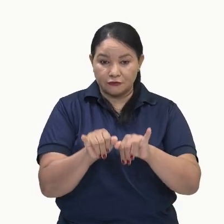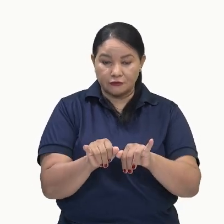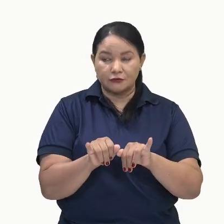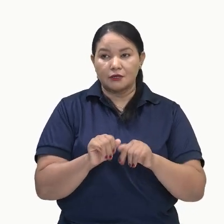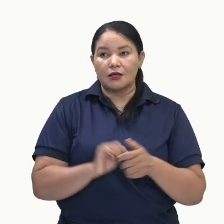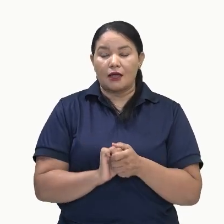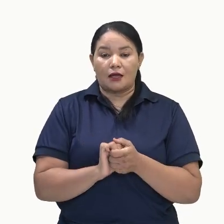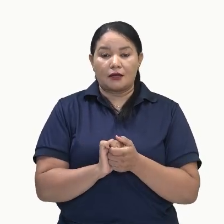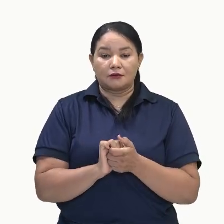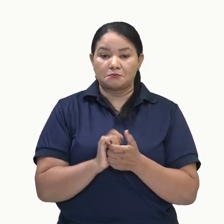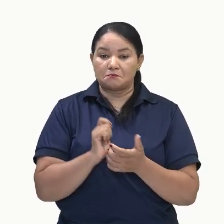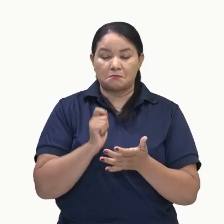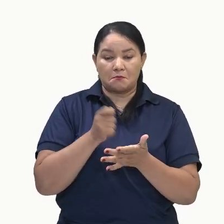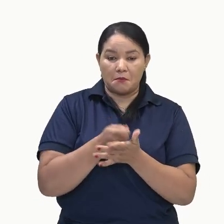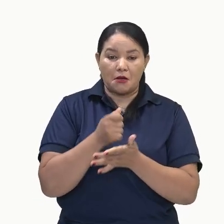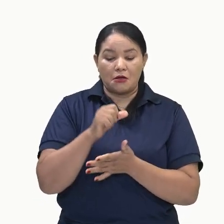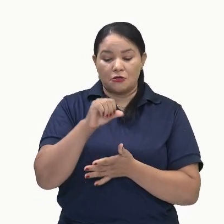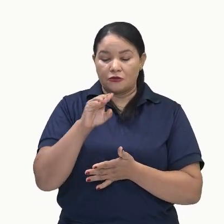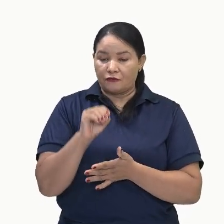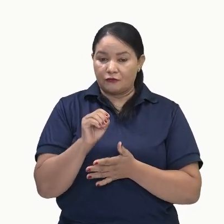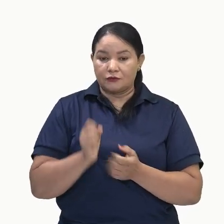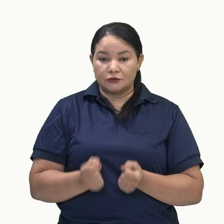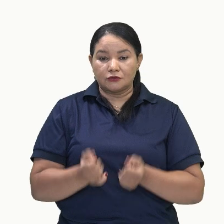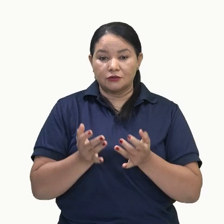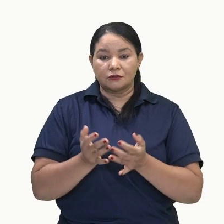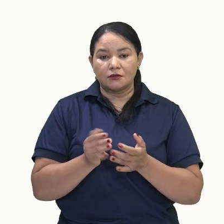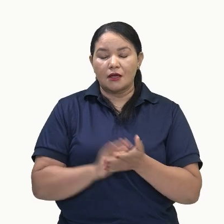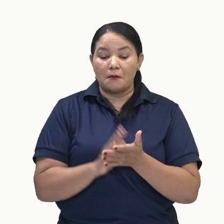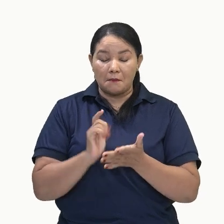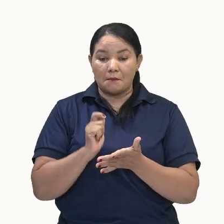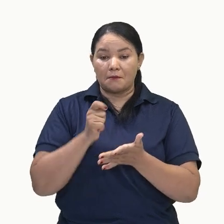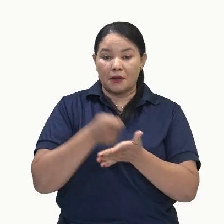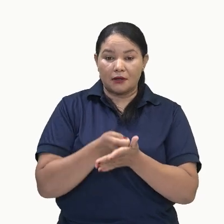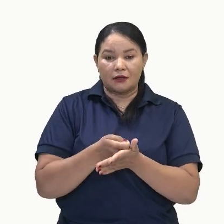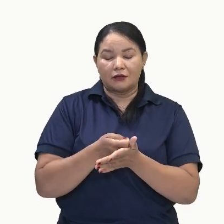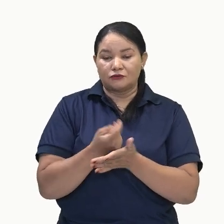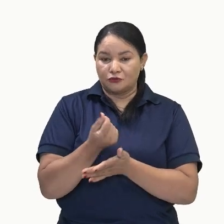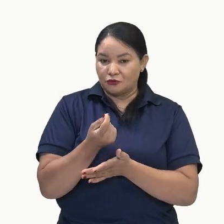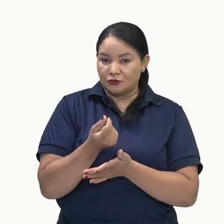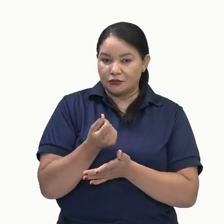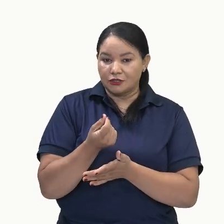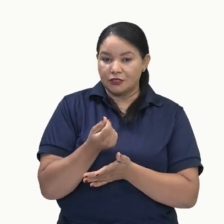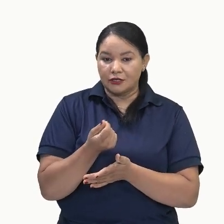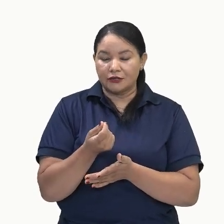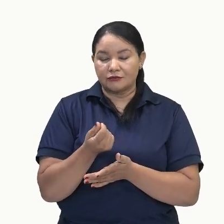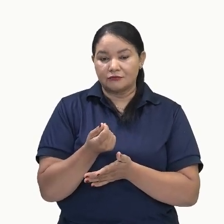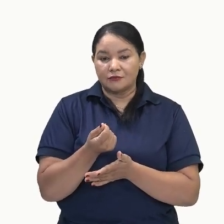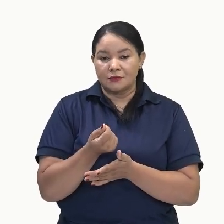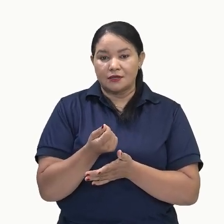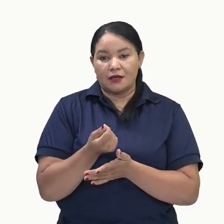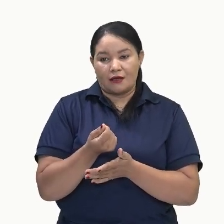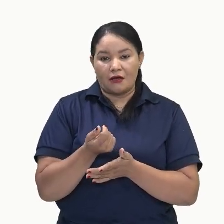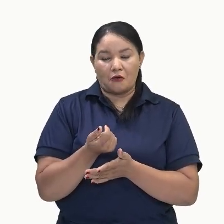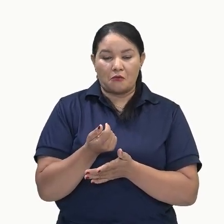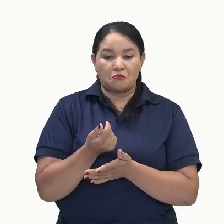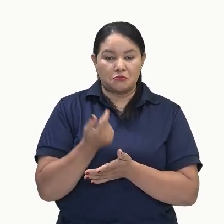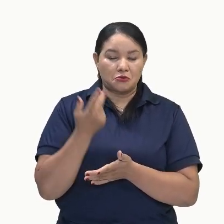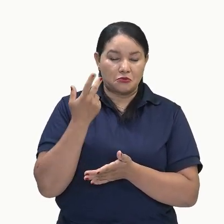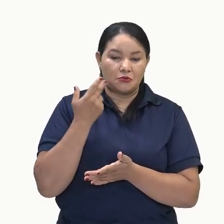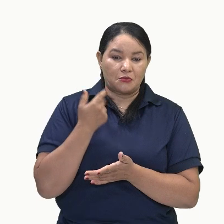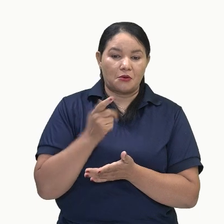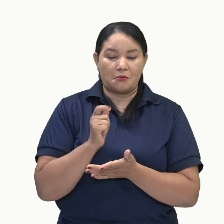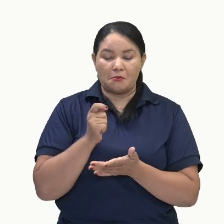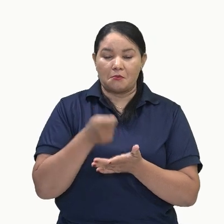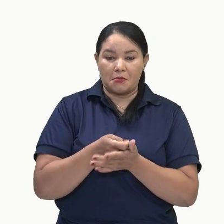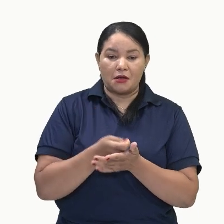gastaram R$90. E se você pagar isso a dinheiro, Isso está se tornando até uma prática comum, né? Se a gente pagar no cartão é